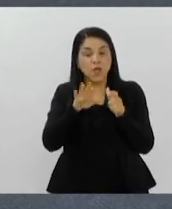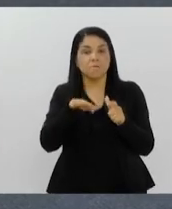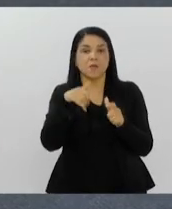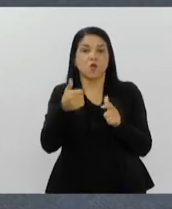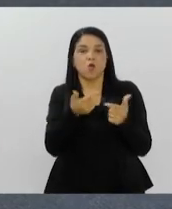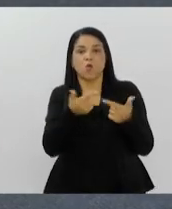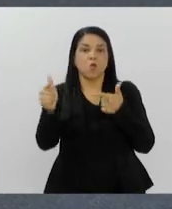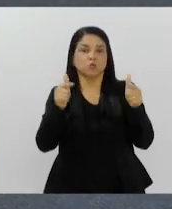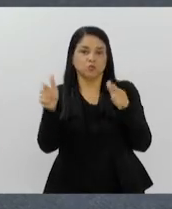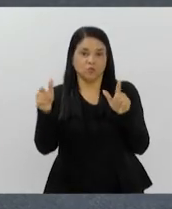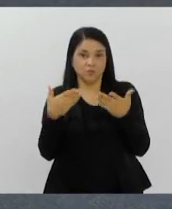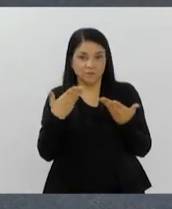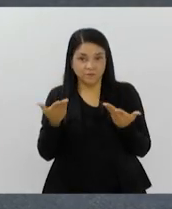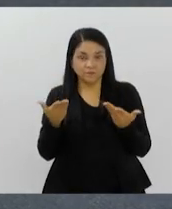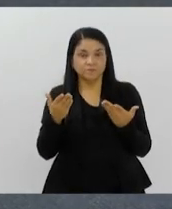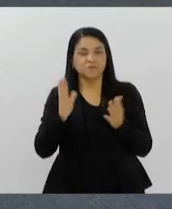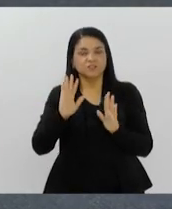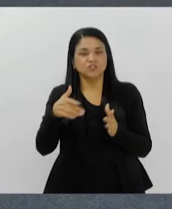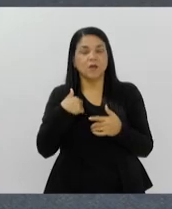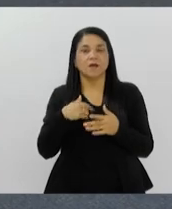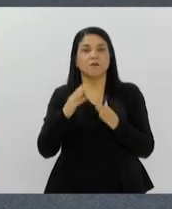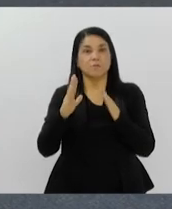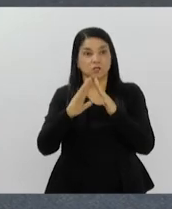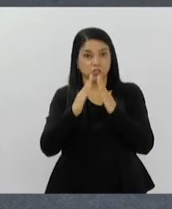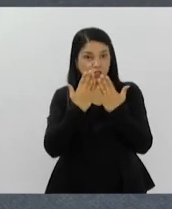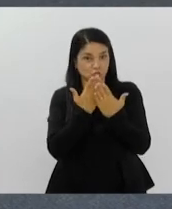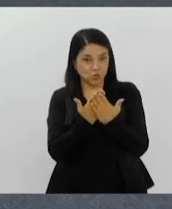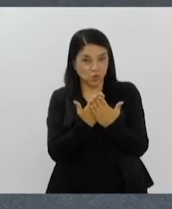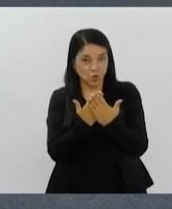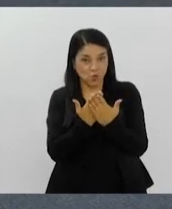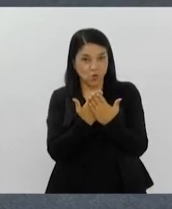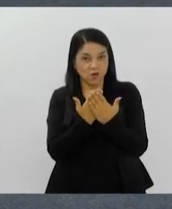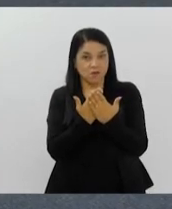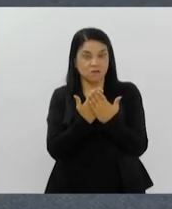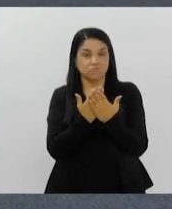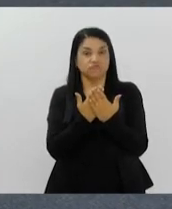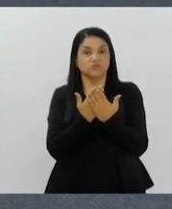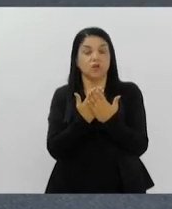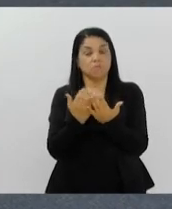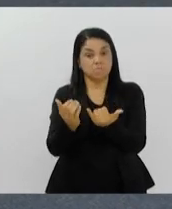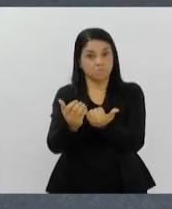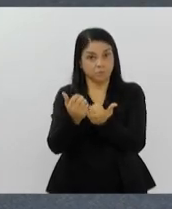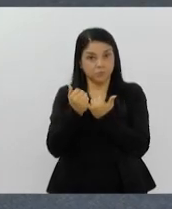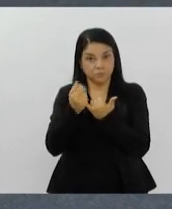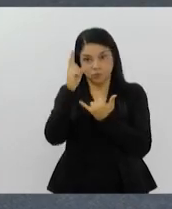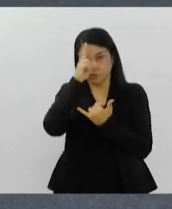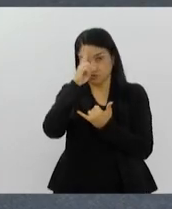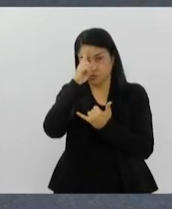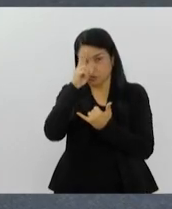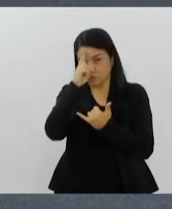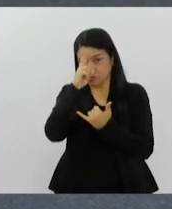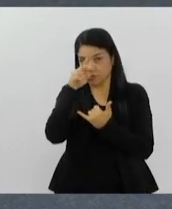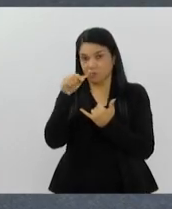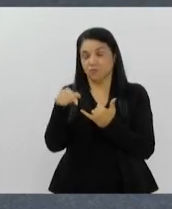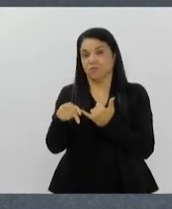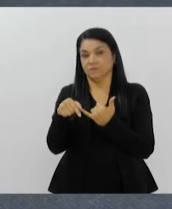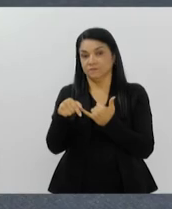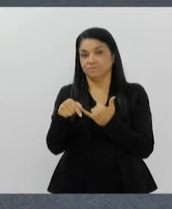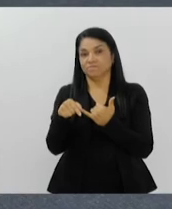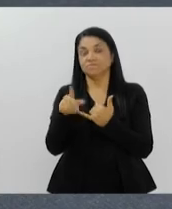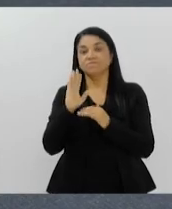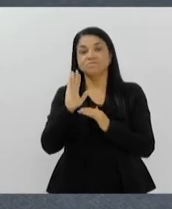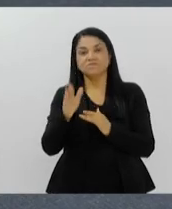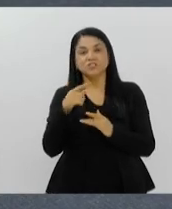uma polêmica, porque pegaram uma escola, que é uma escola tombada pelo Instituto do Patrimônio, que tem